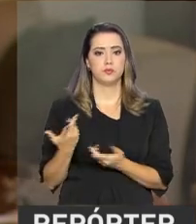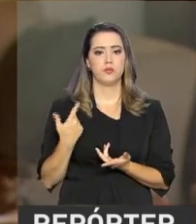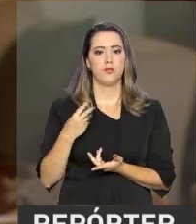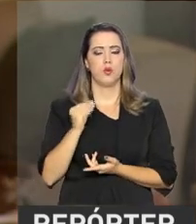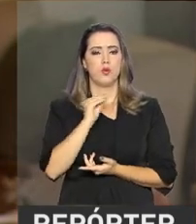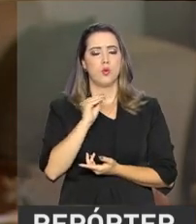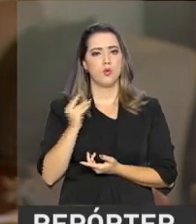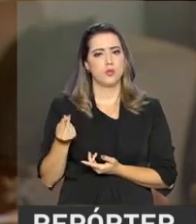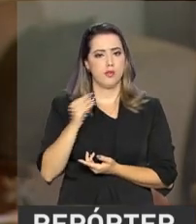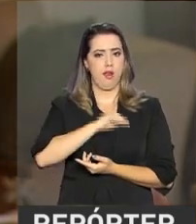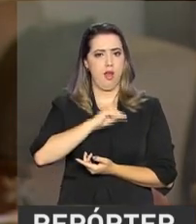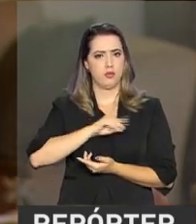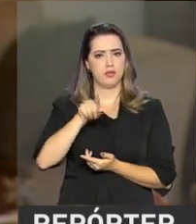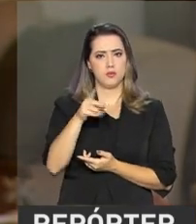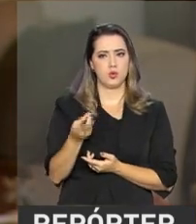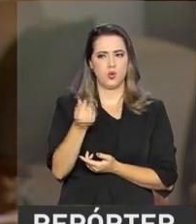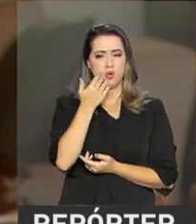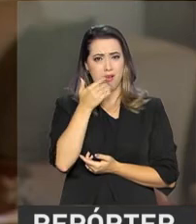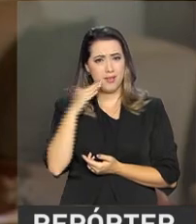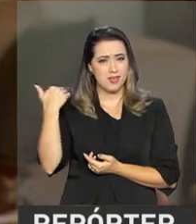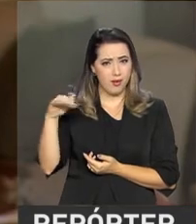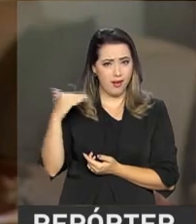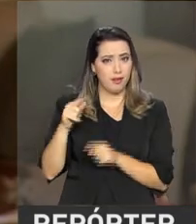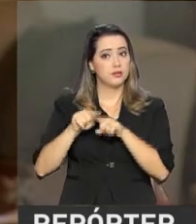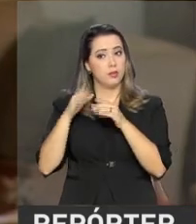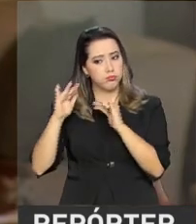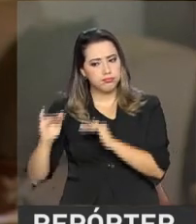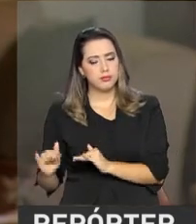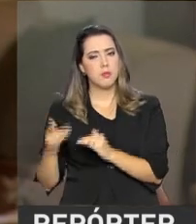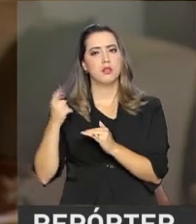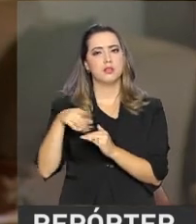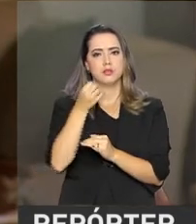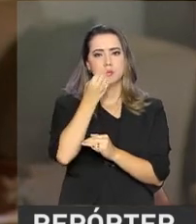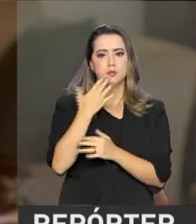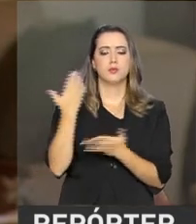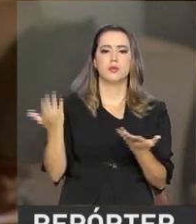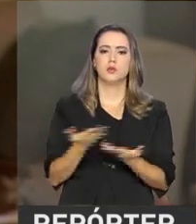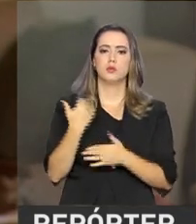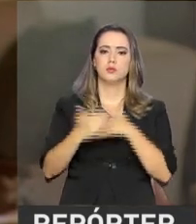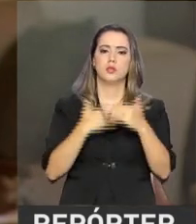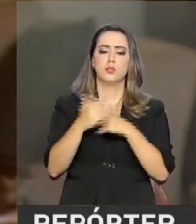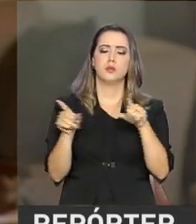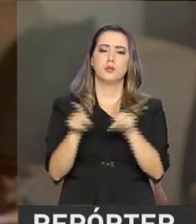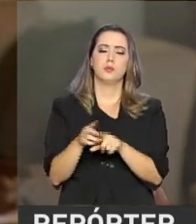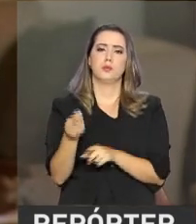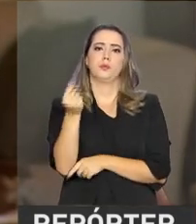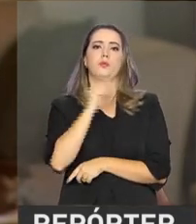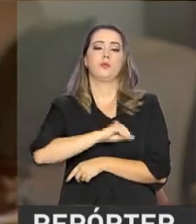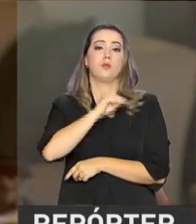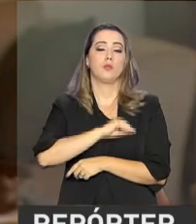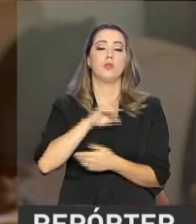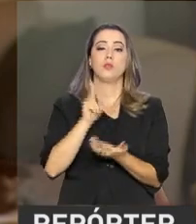salário dessas pessoas de fato isso pesou e news um dos fatores que faz um som aumenta a renda real